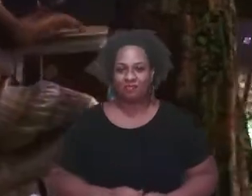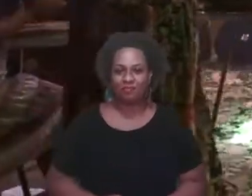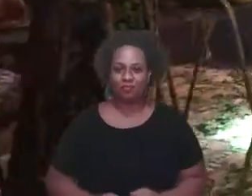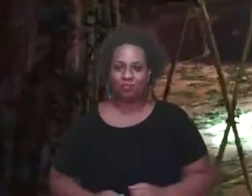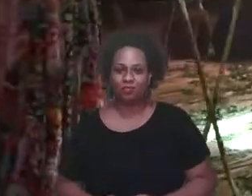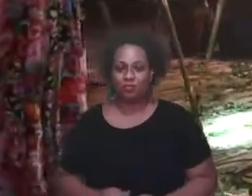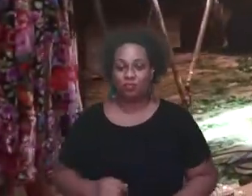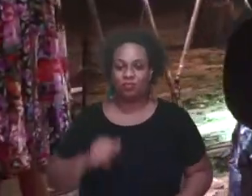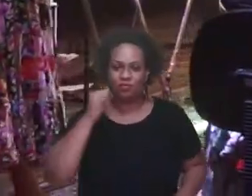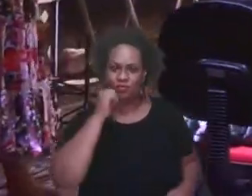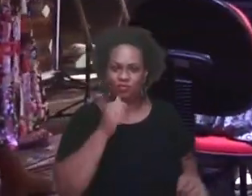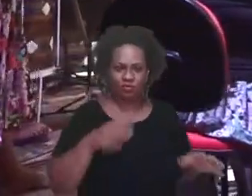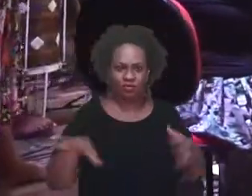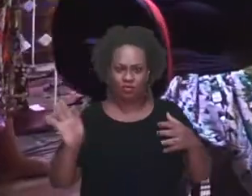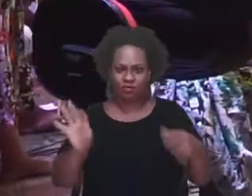pode